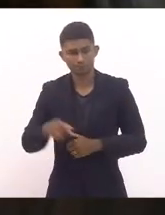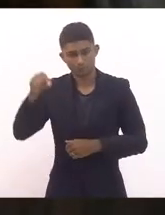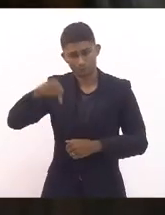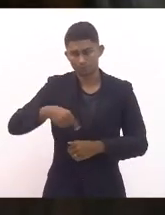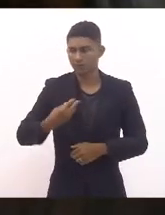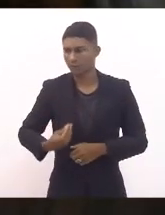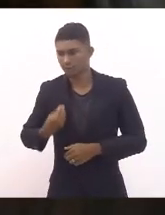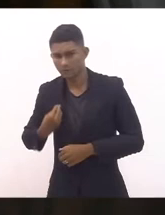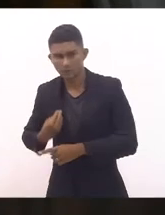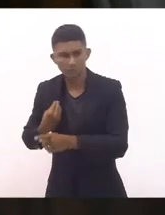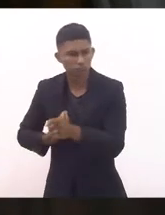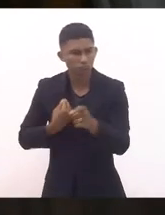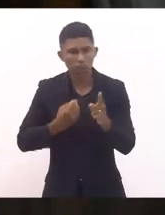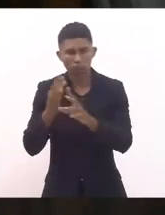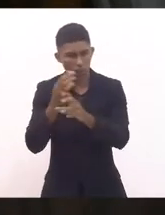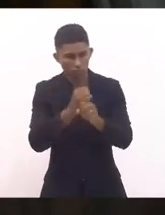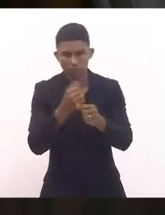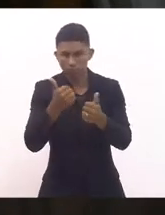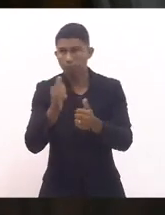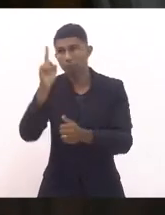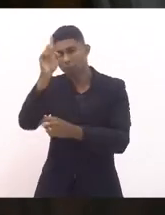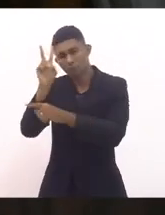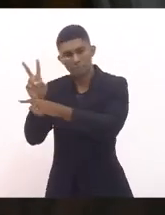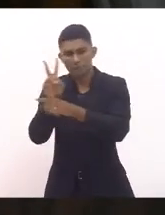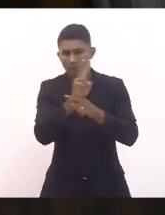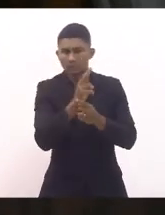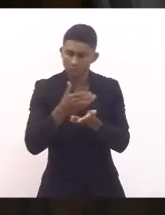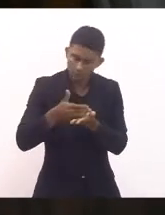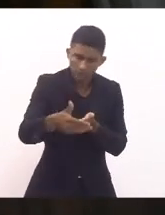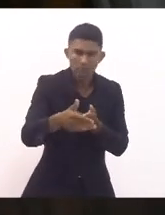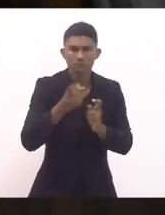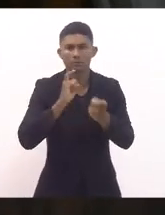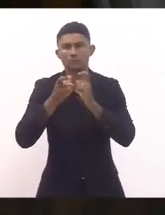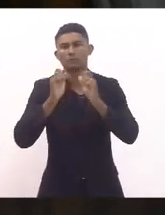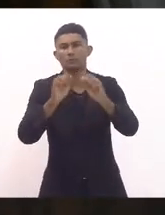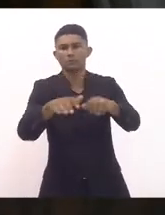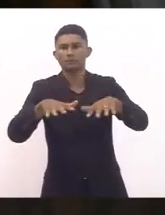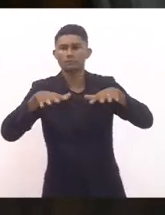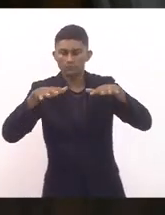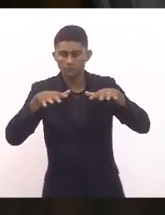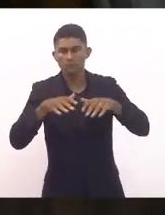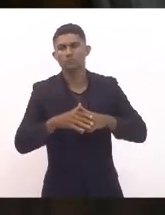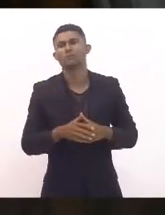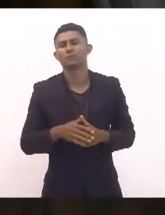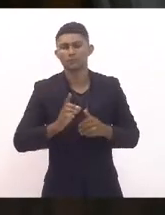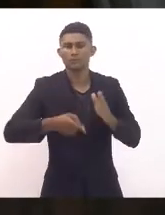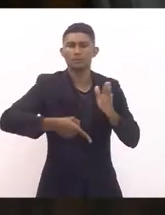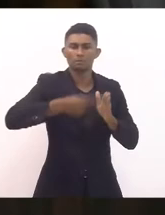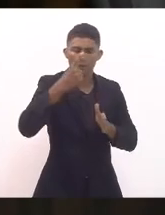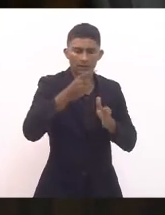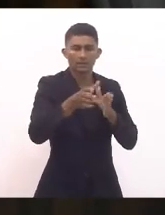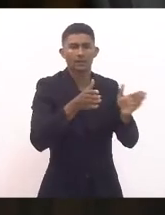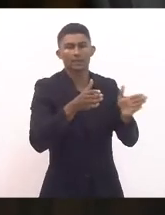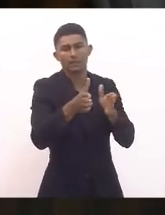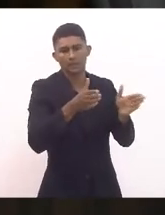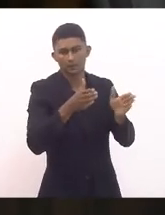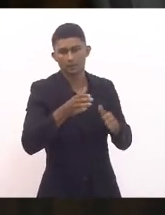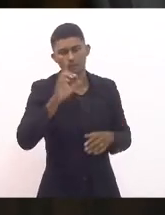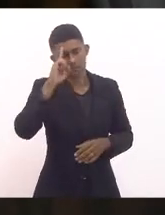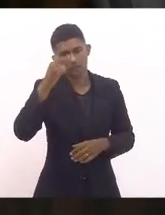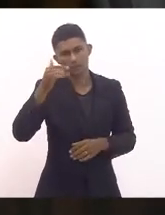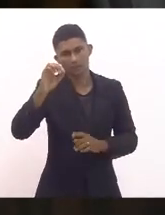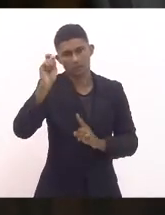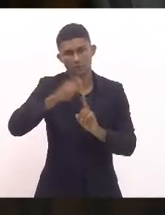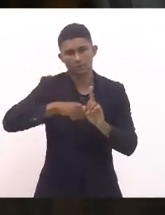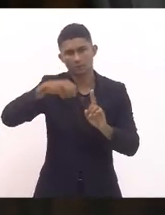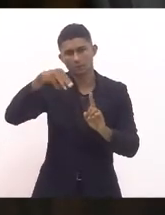e sob a proteção de Deus, iniciamos o nosso trabalho. Está aberta a primeira sessão extraordinária do dia 10 de maio de 2022.